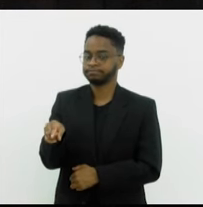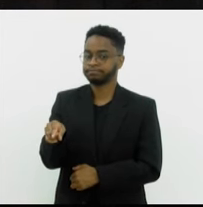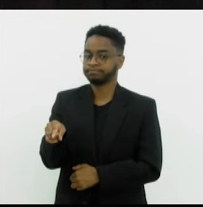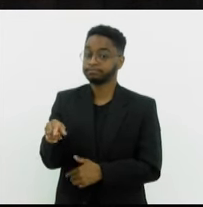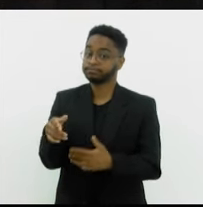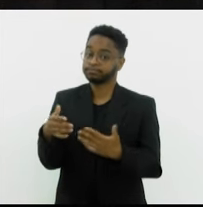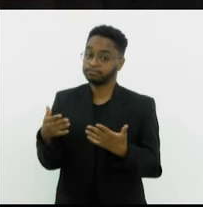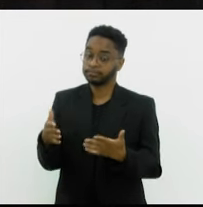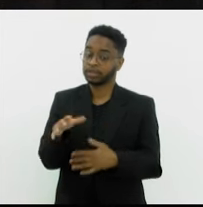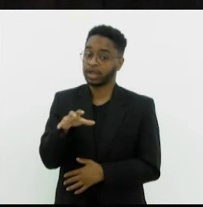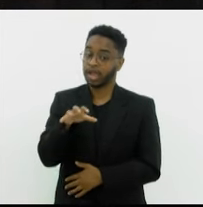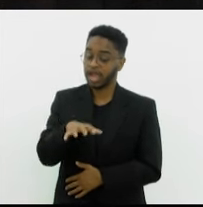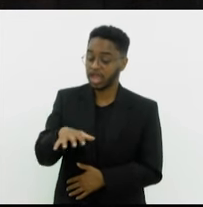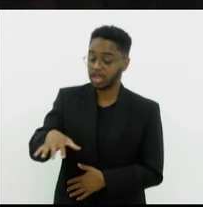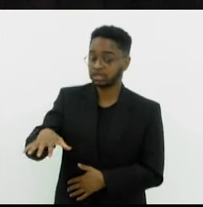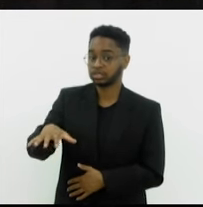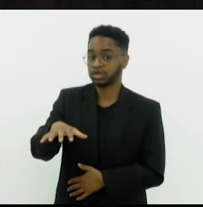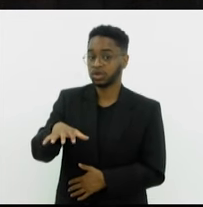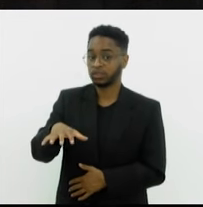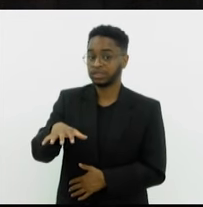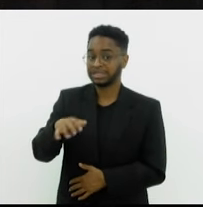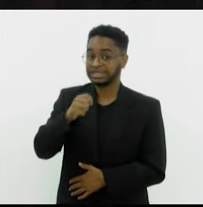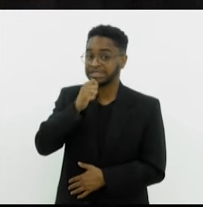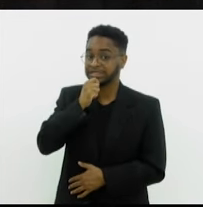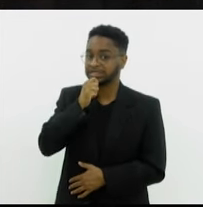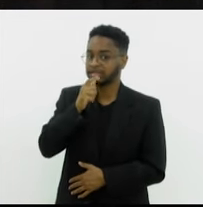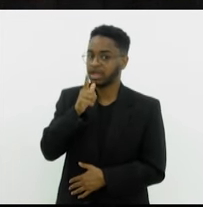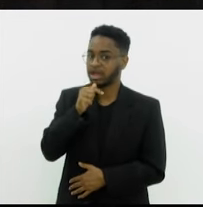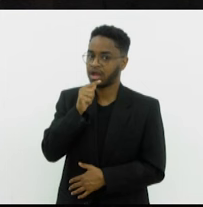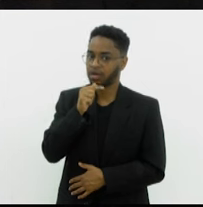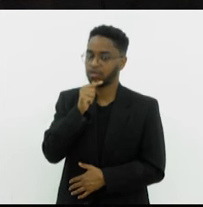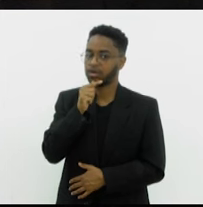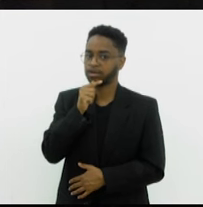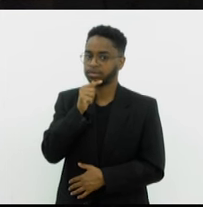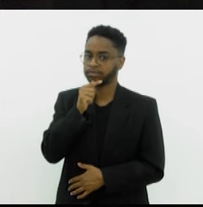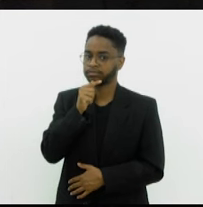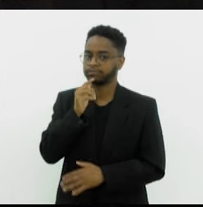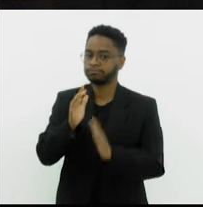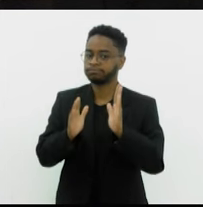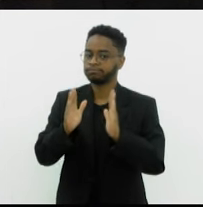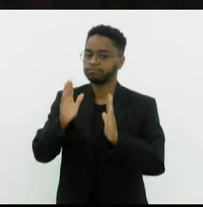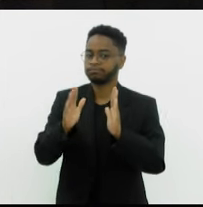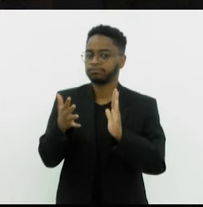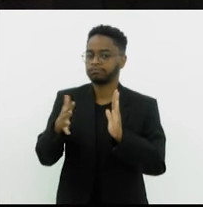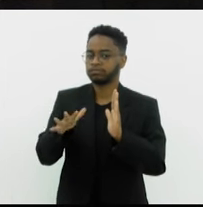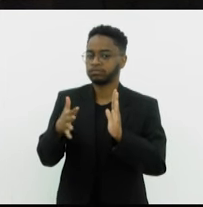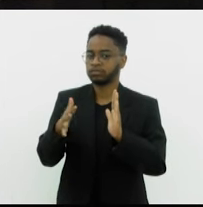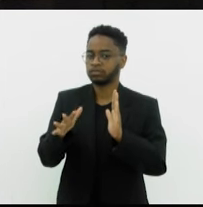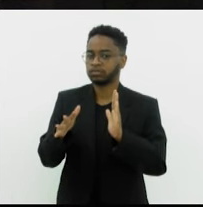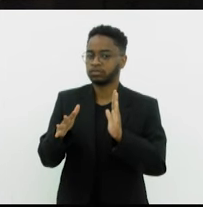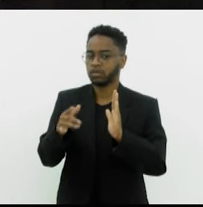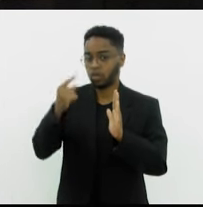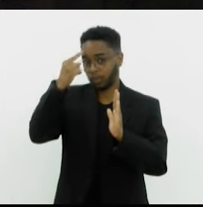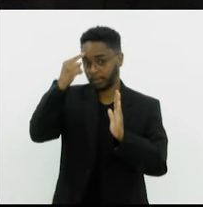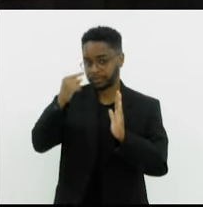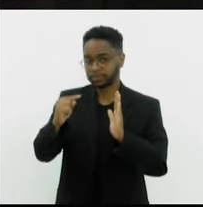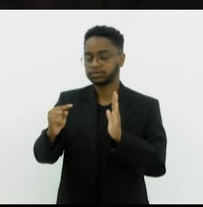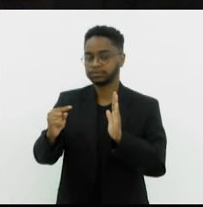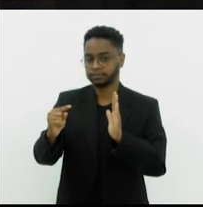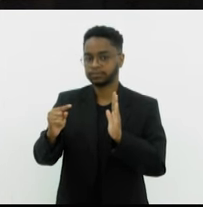que a região ficou sem água por aproximadamente uma